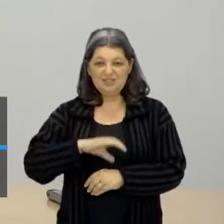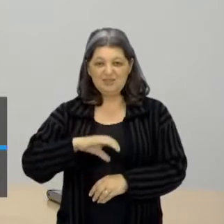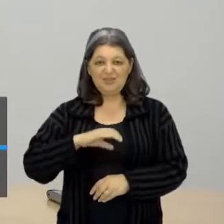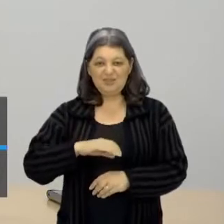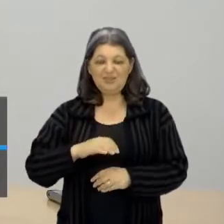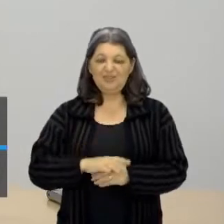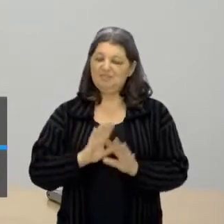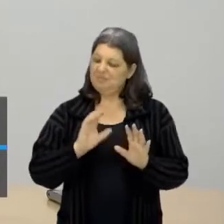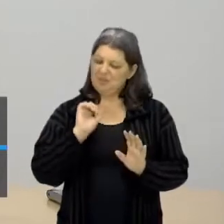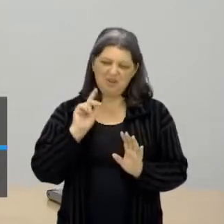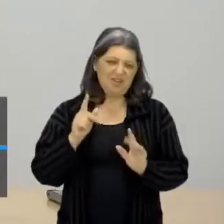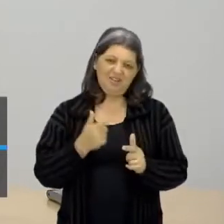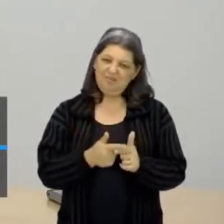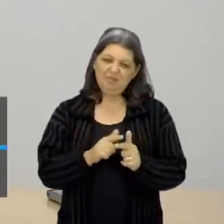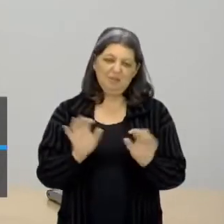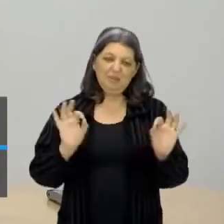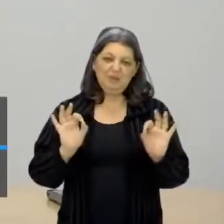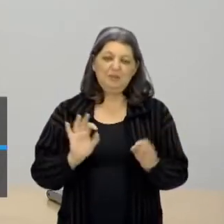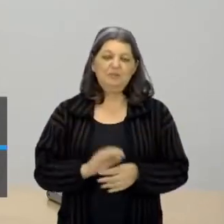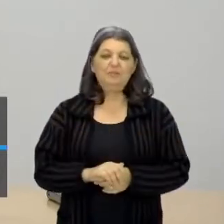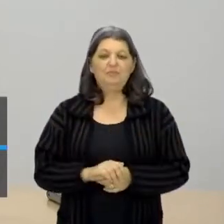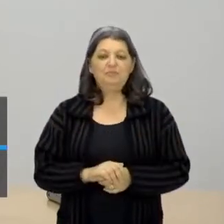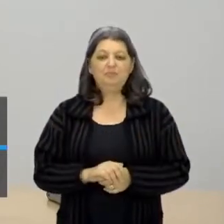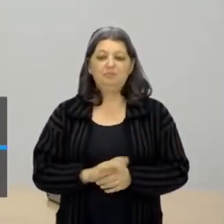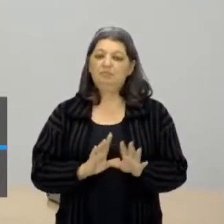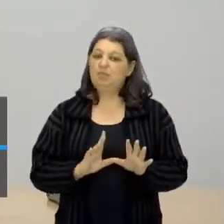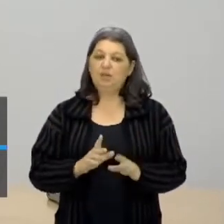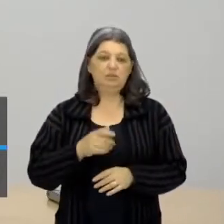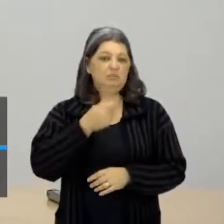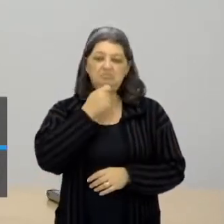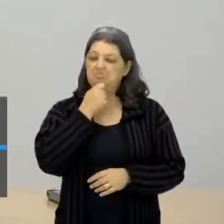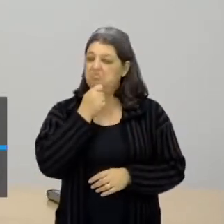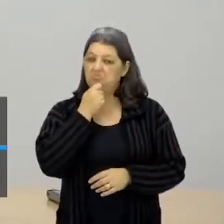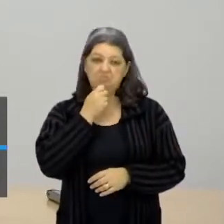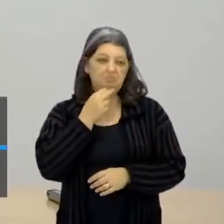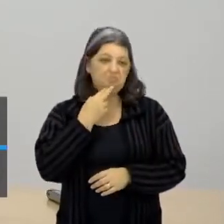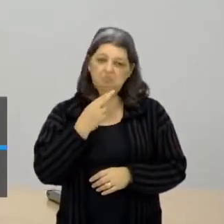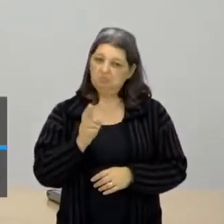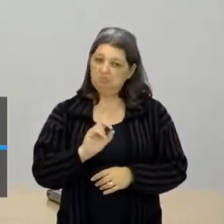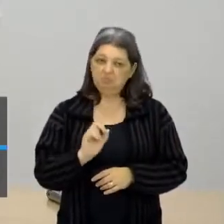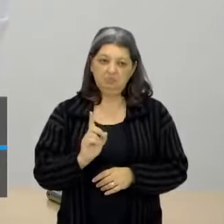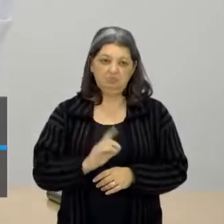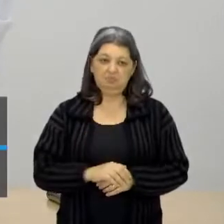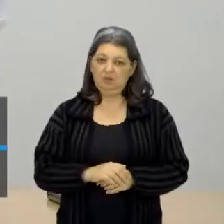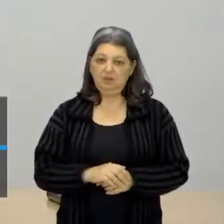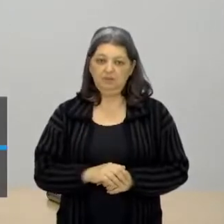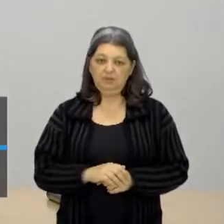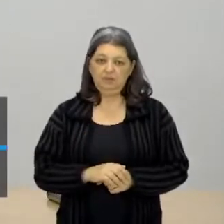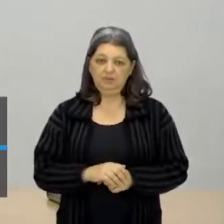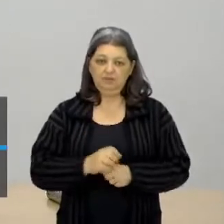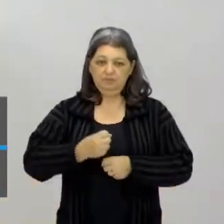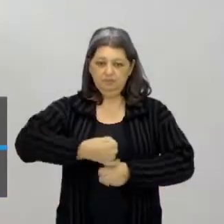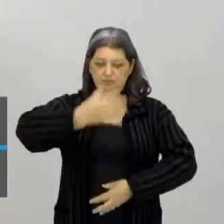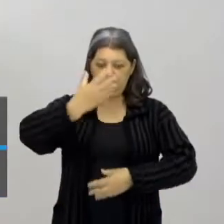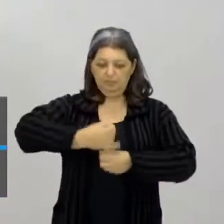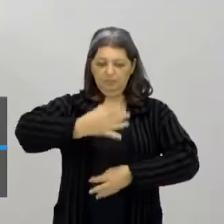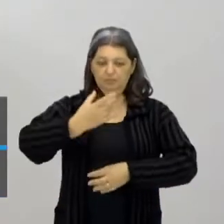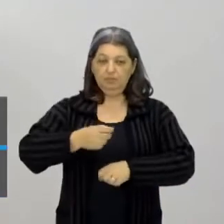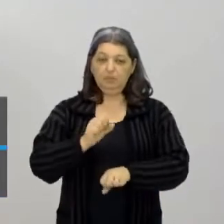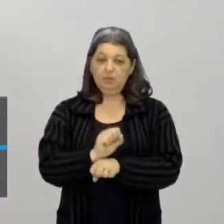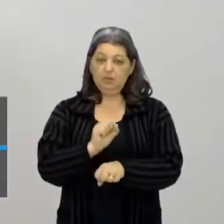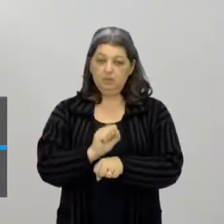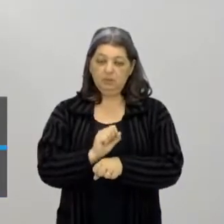Vai estar valendo, estamos todos juntos. E por enquanto ainda não, viu? O pessoal não está demorando para chegar as respostas aqui. Tá certo. Então tem